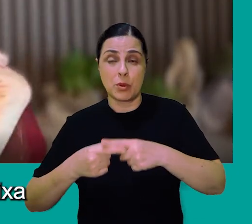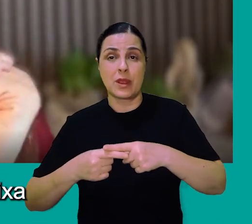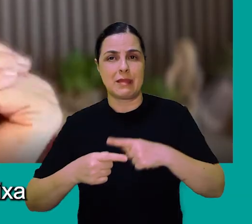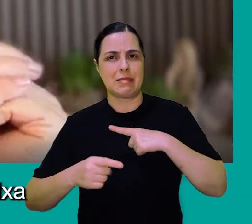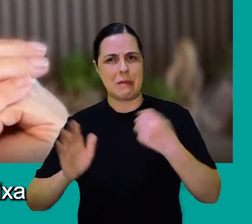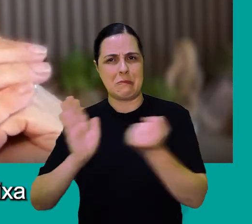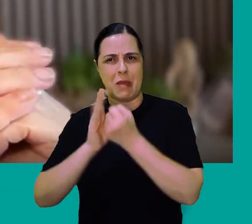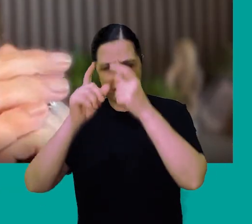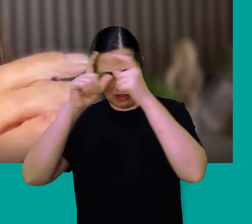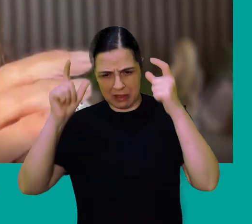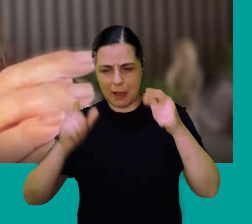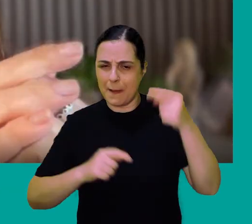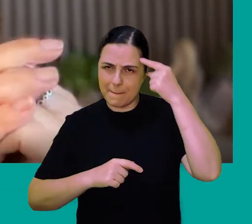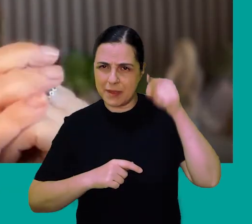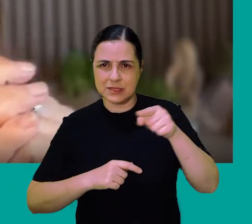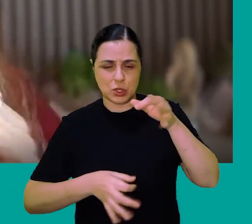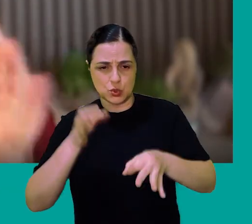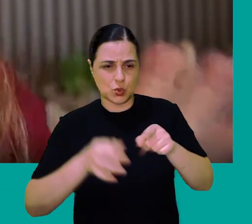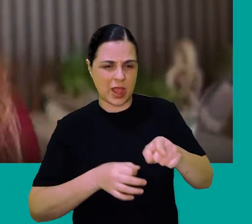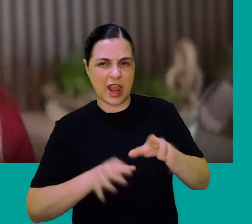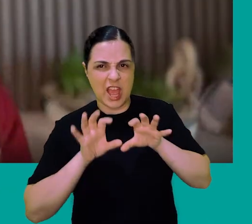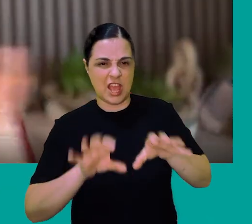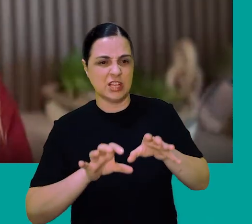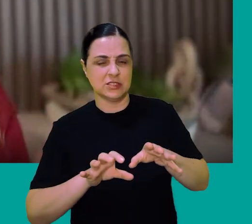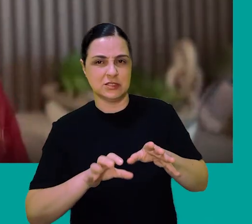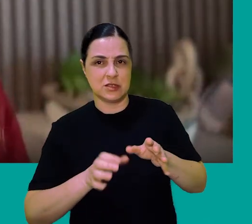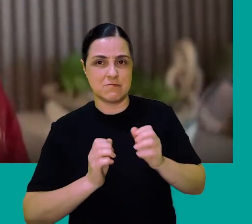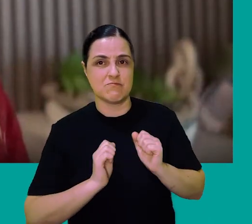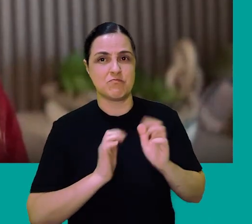aquela pessoa se encaixa naquele lugar. Por exemplo, ter